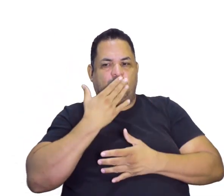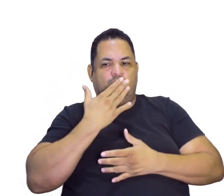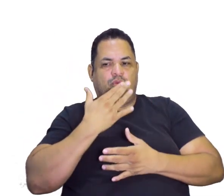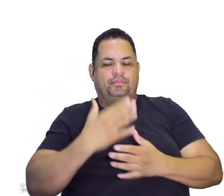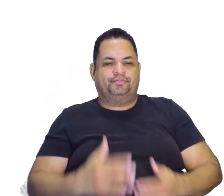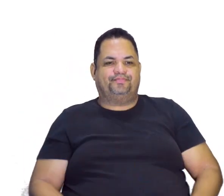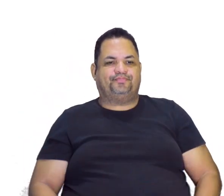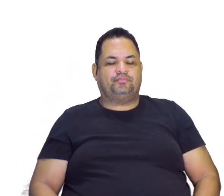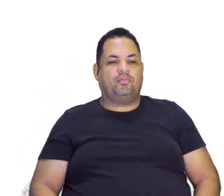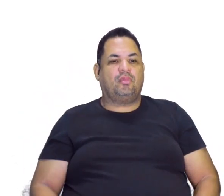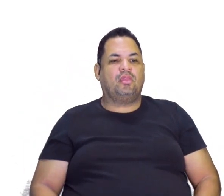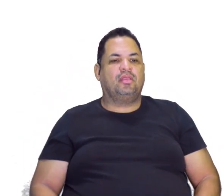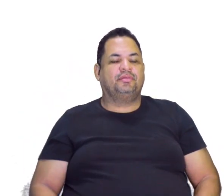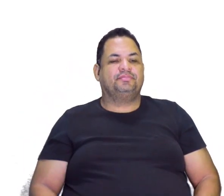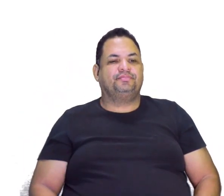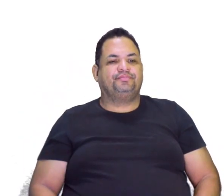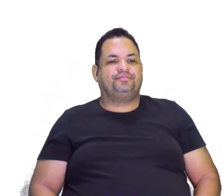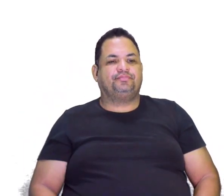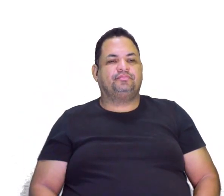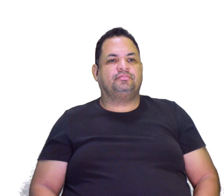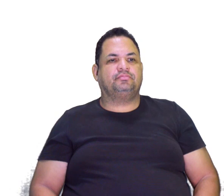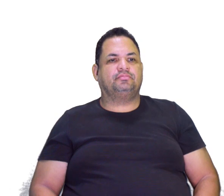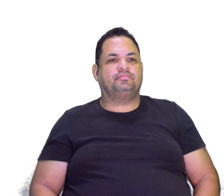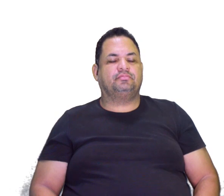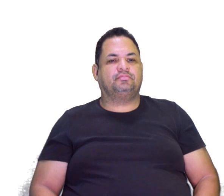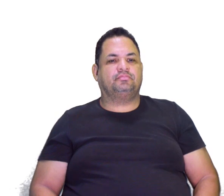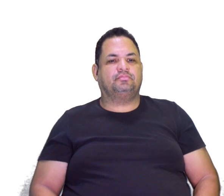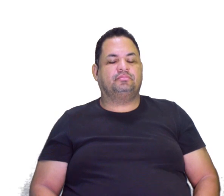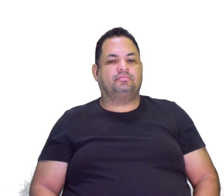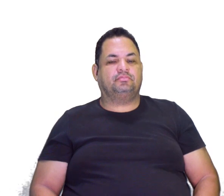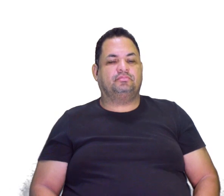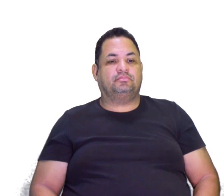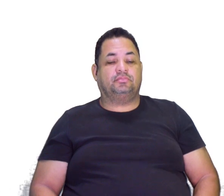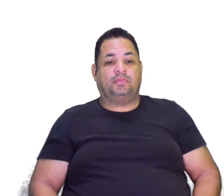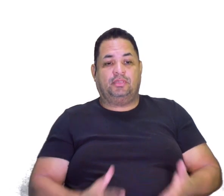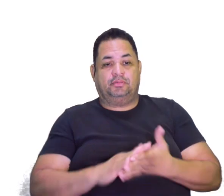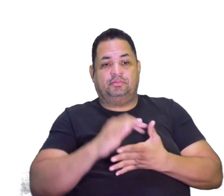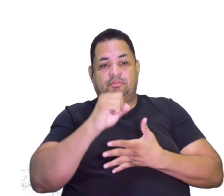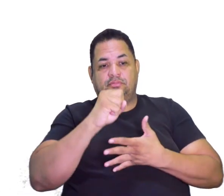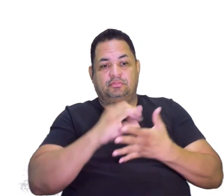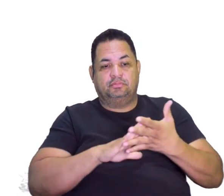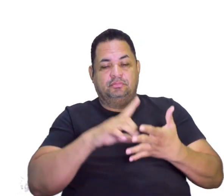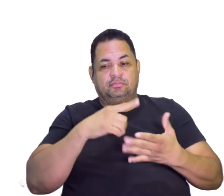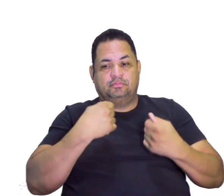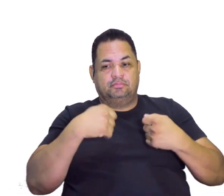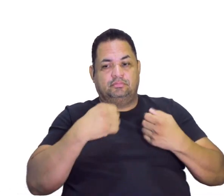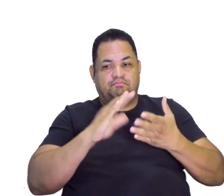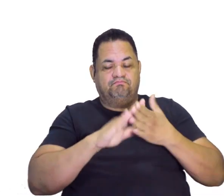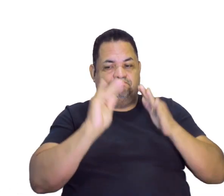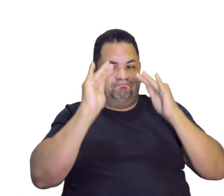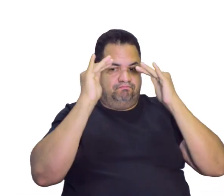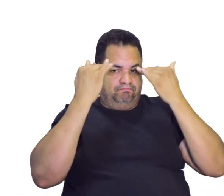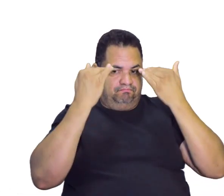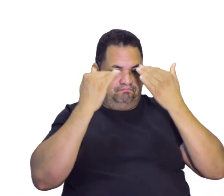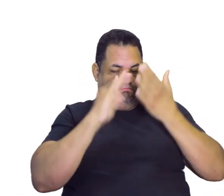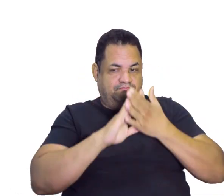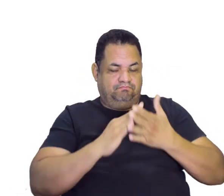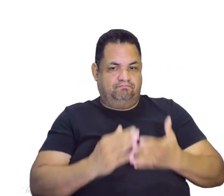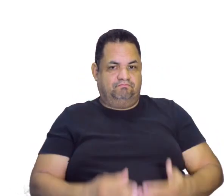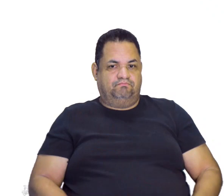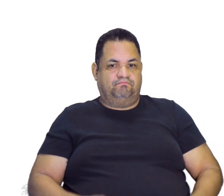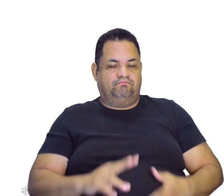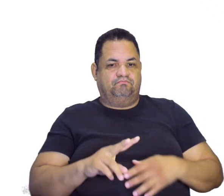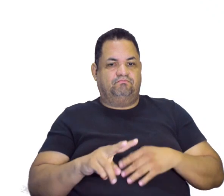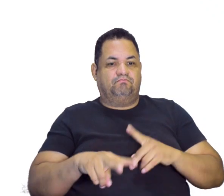cromáticos. Sendo assim, vamos ver aqui, esse é o tipo de questão que exige uma atenção dobrada, né?